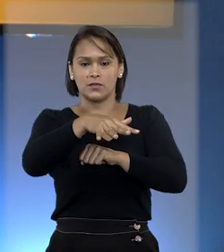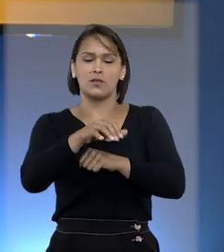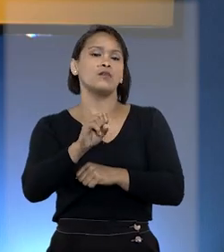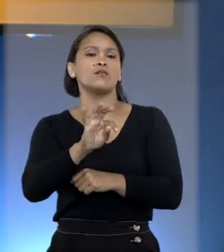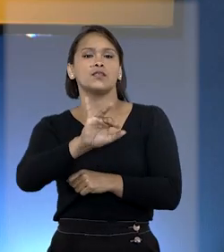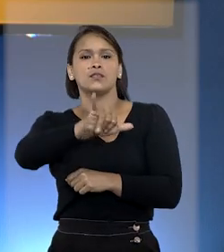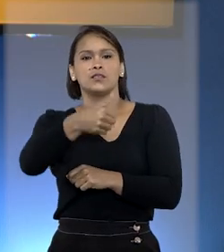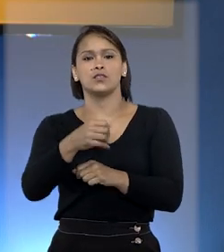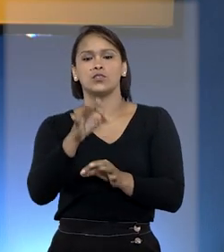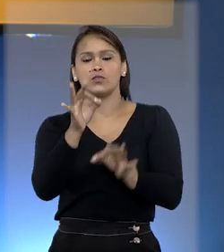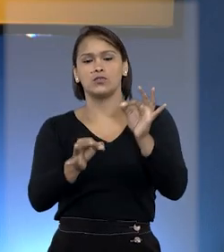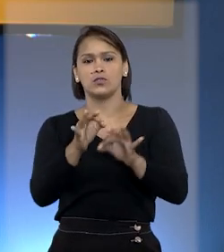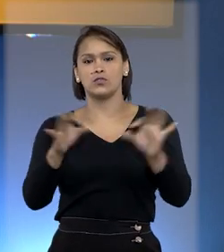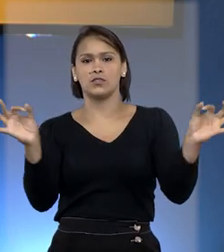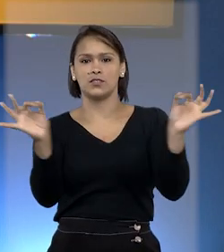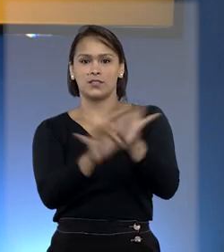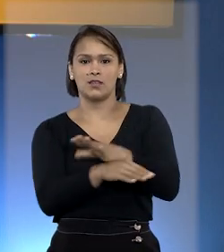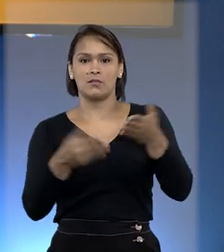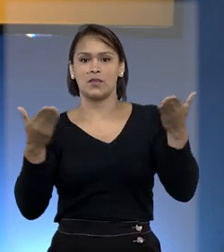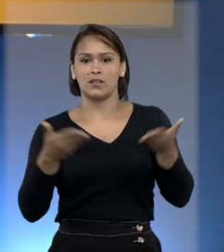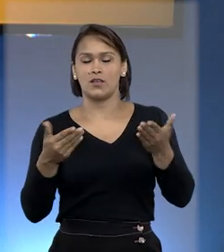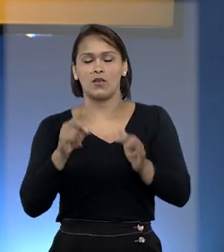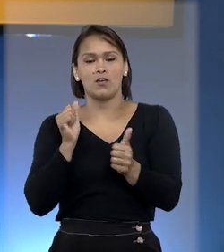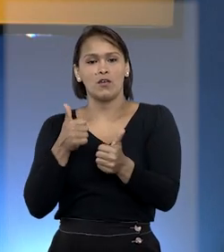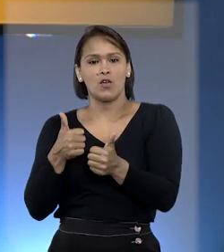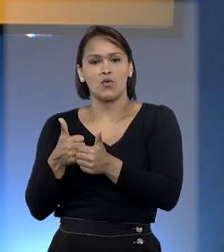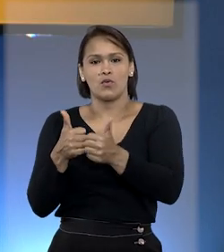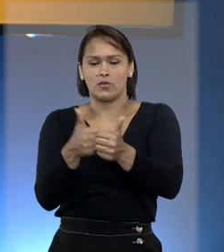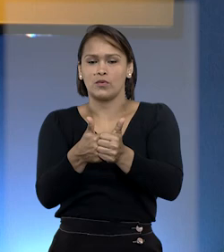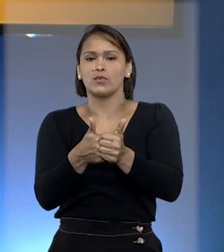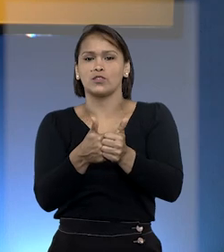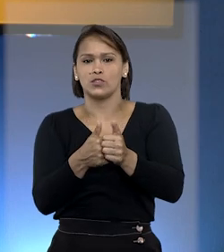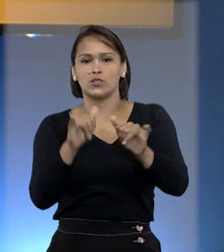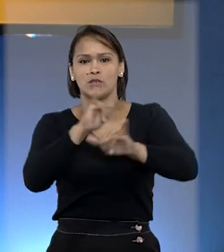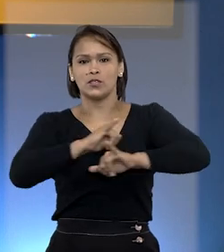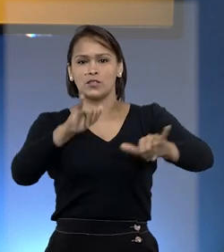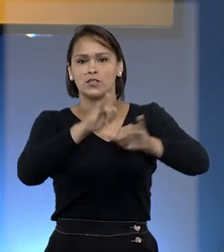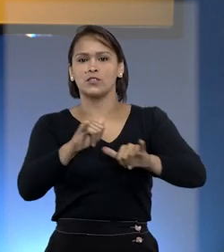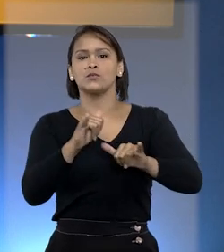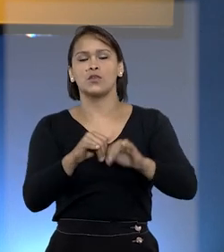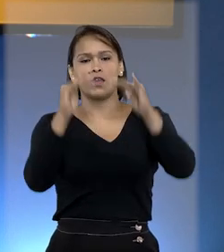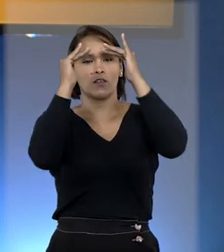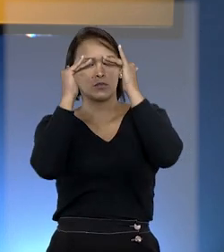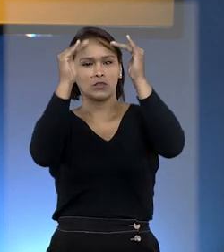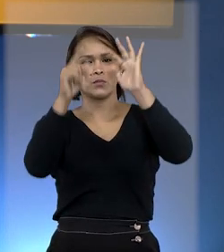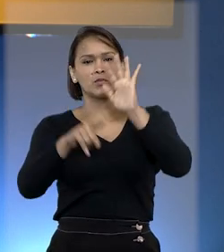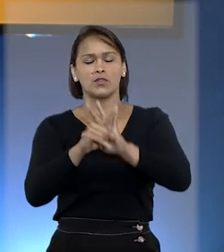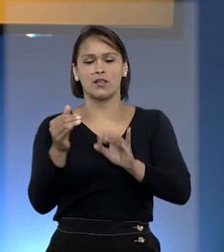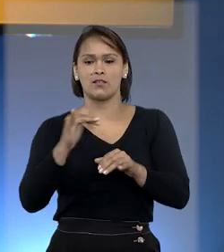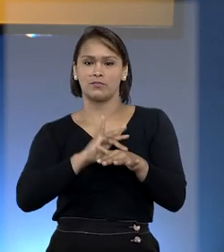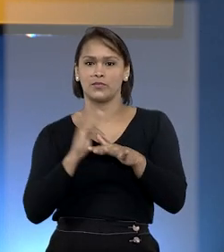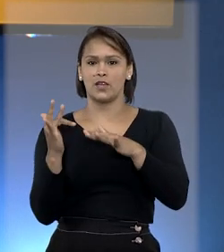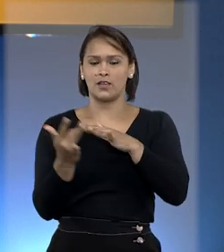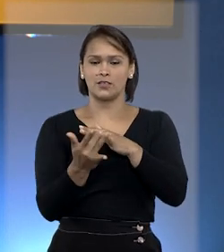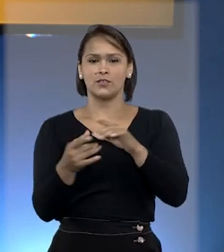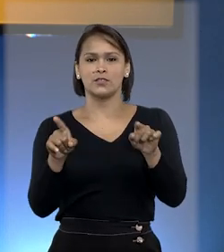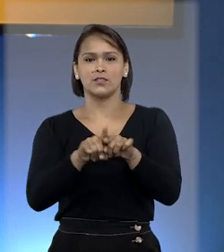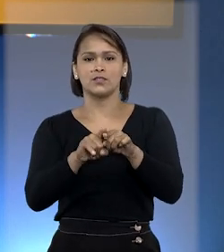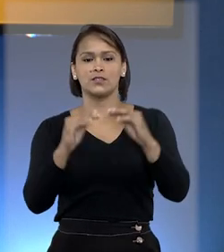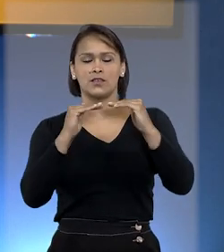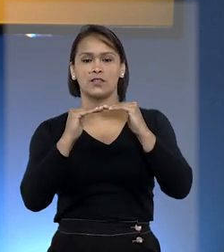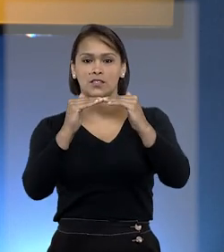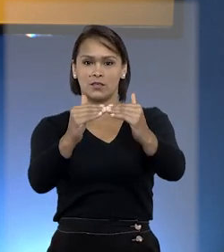o fpj notícias termina que continue acompanhando as notícias do tribunal nas nossas redes sociais